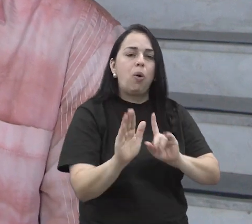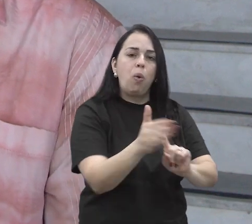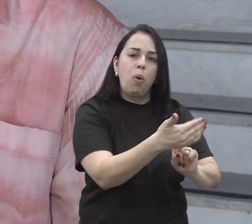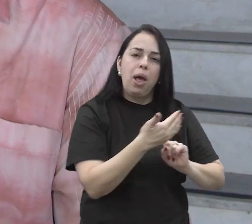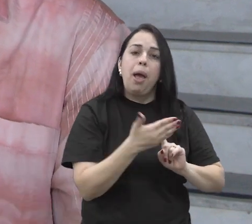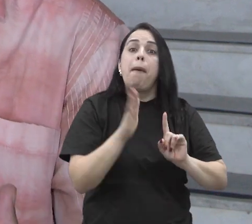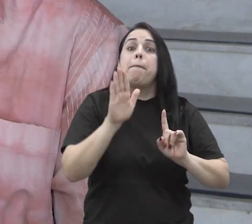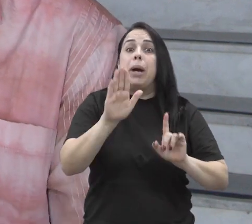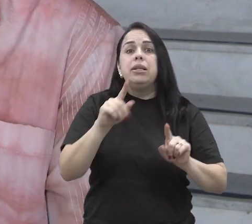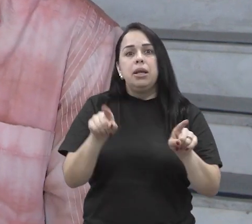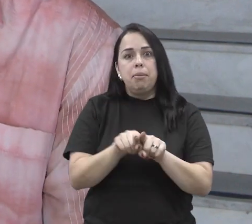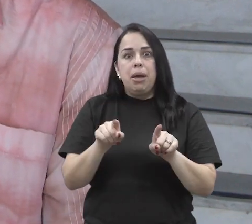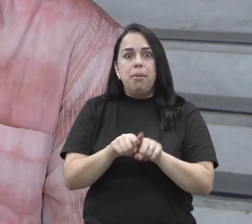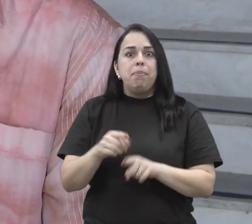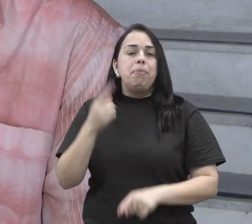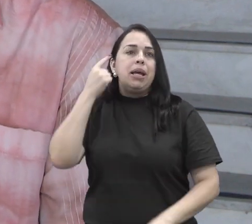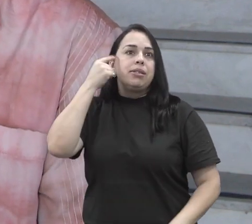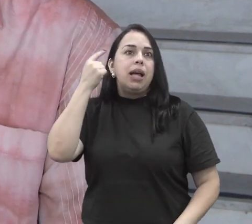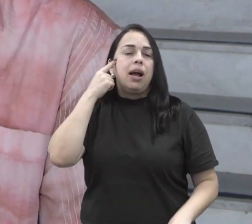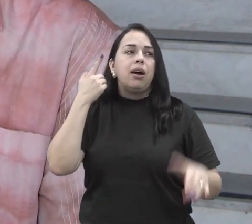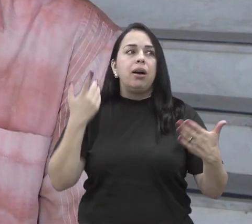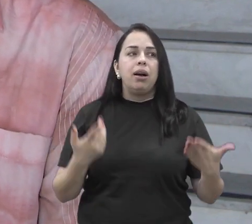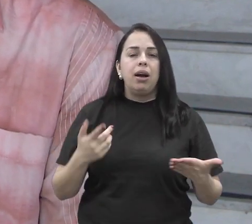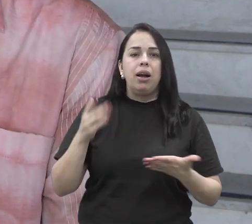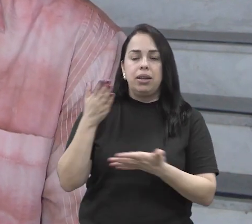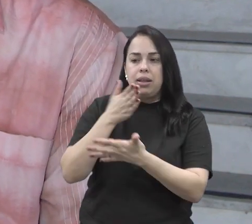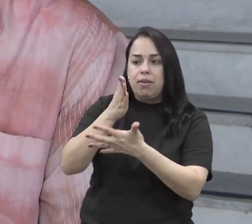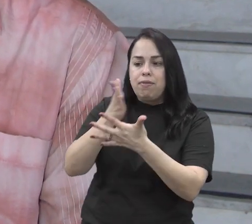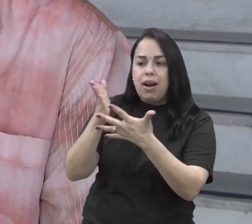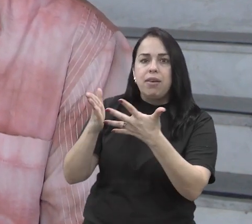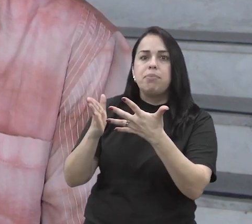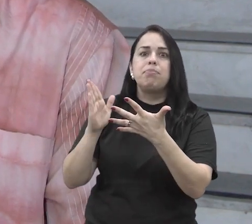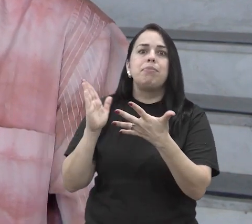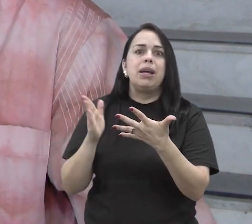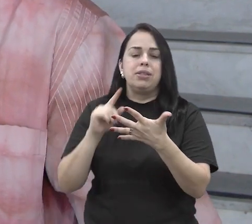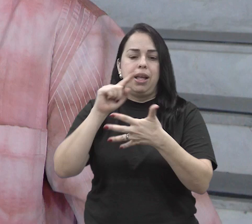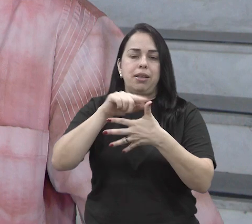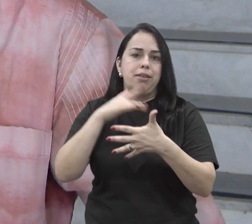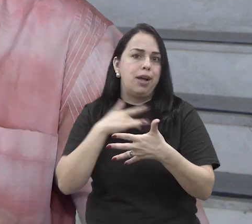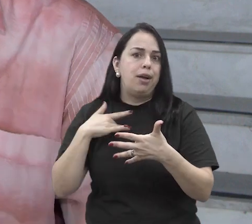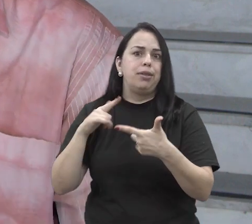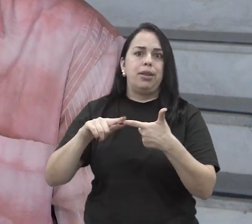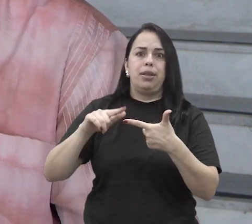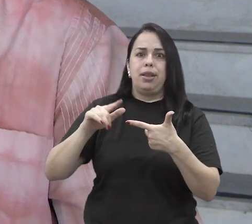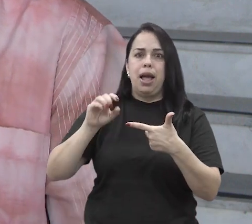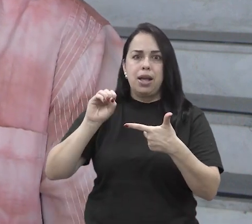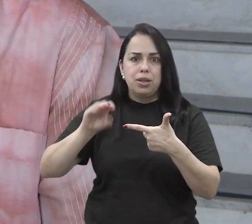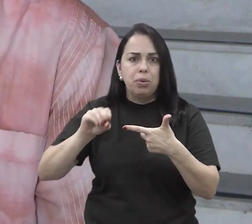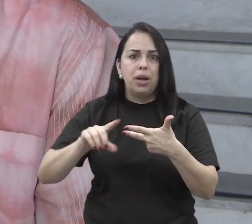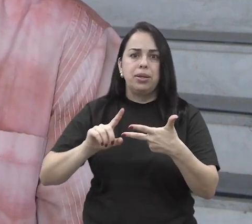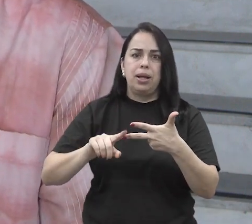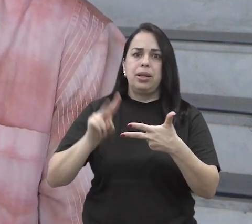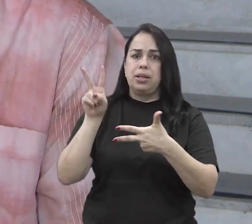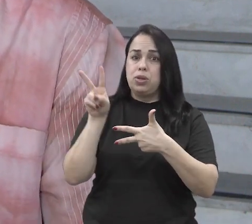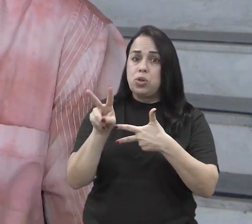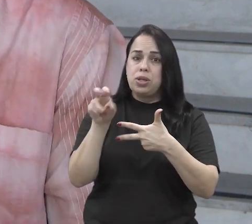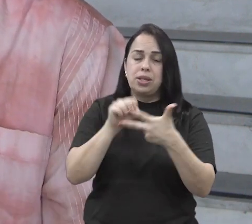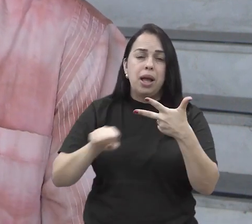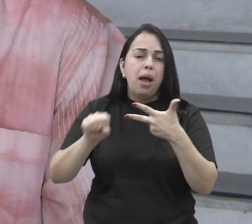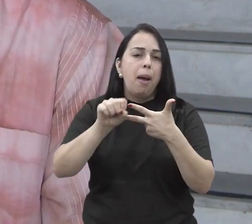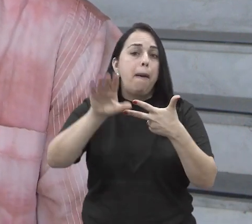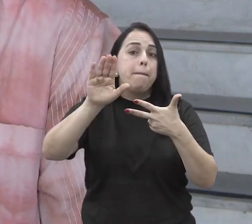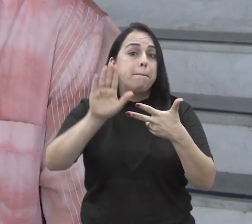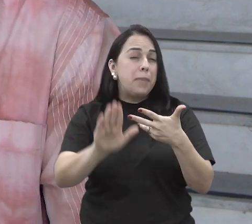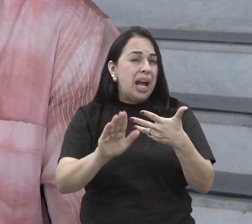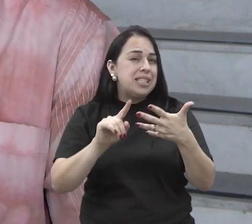temos. Porque nós já temos vários serviços para criança e adolescente no município, né? Na área da saúde, da educação, da assistência social. Mas aqui nós